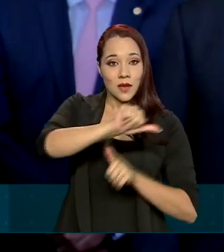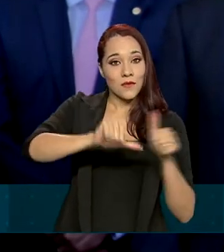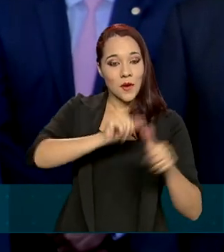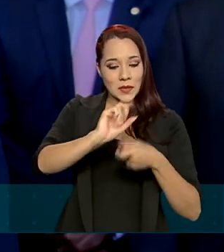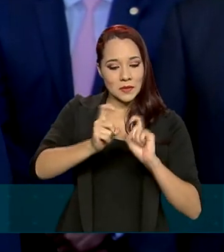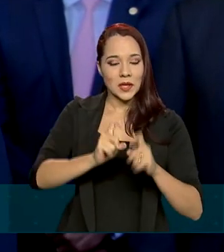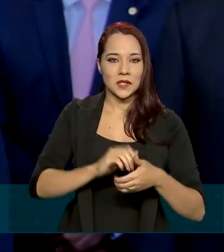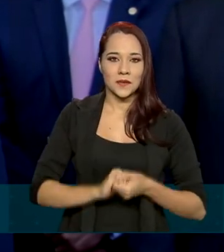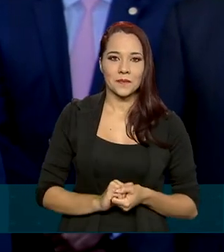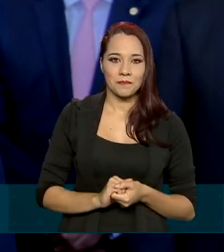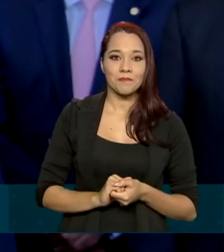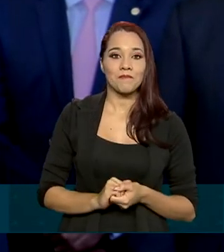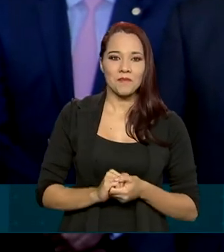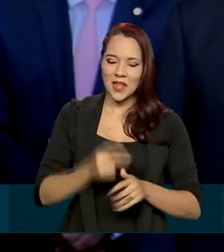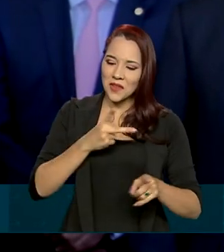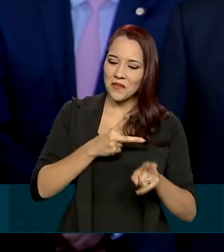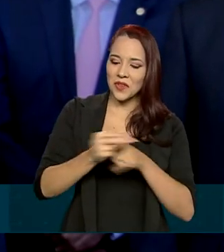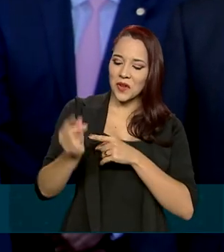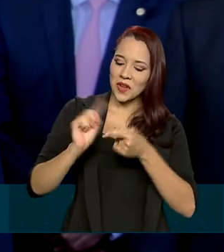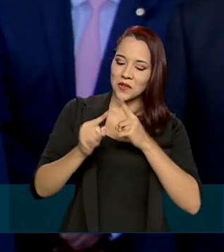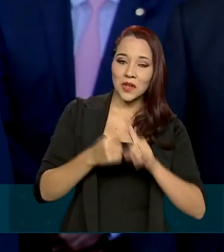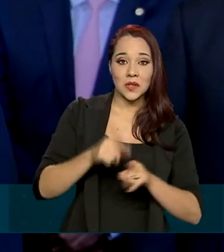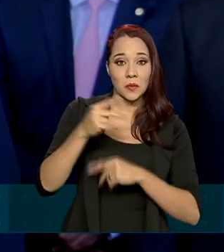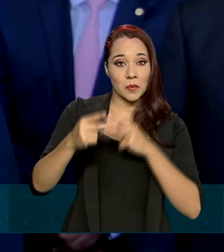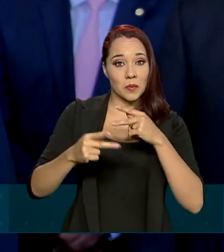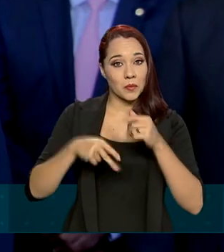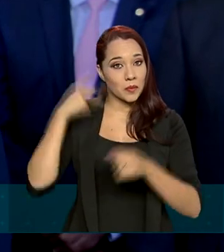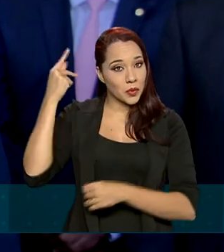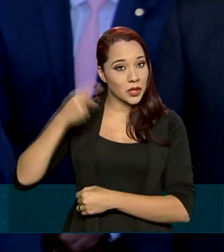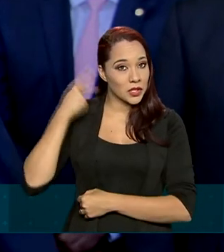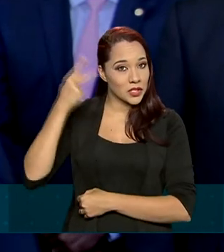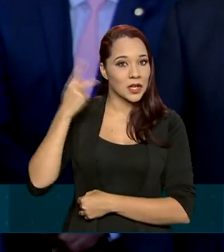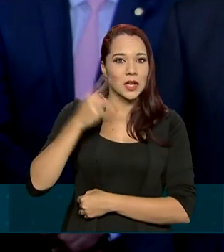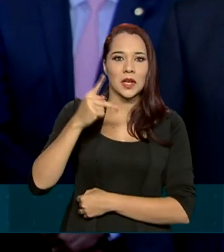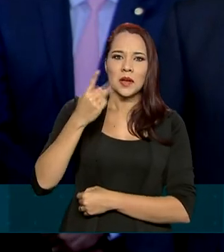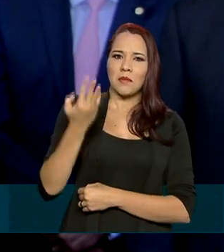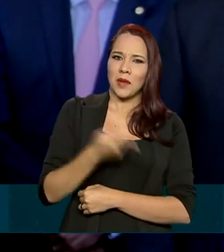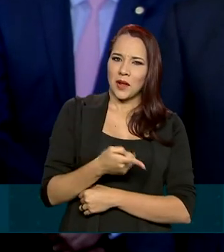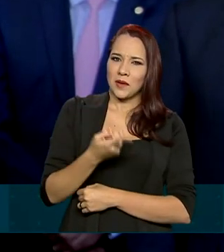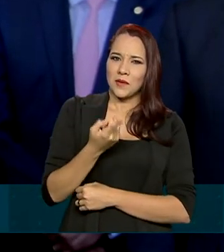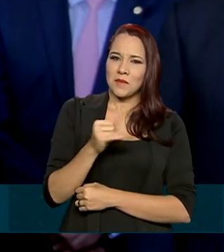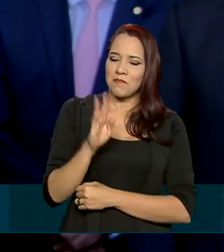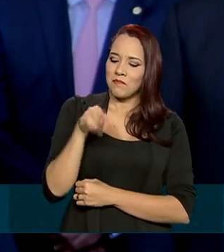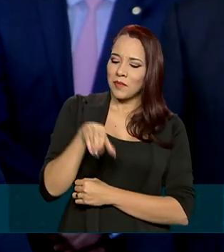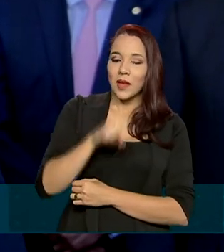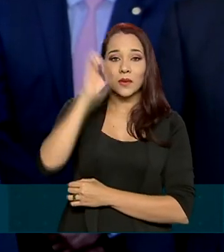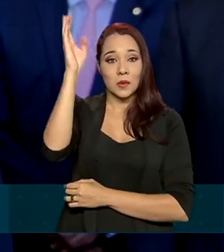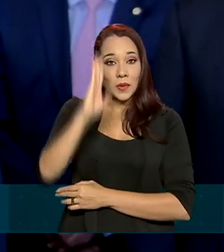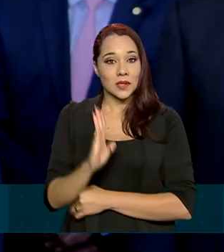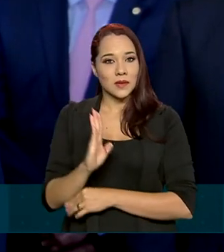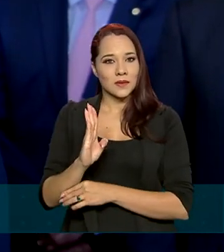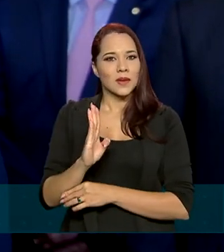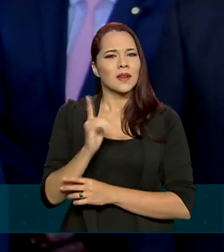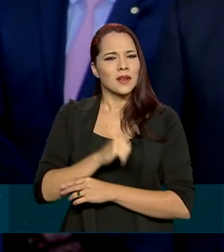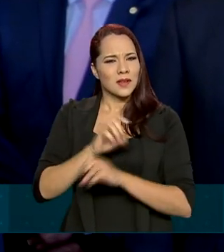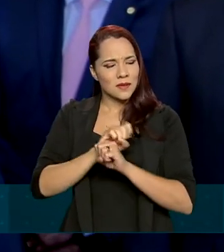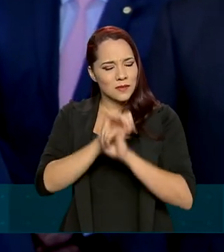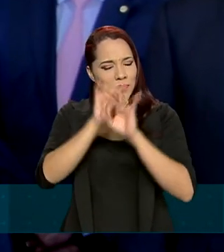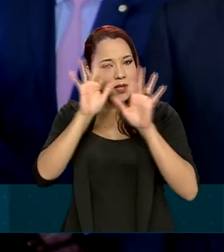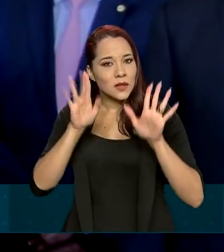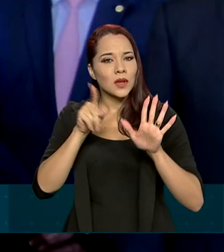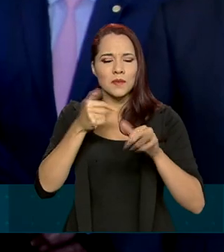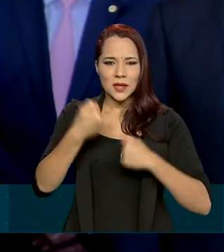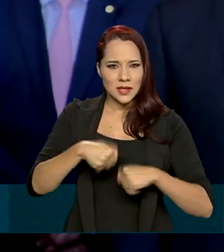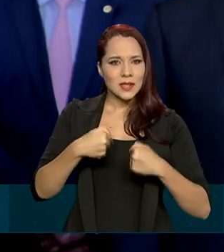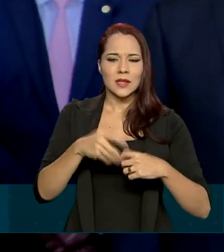vitória da articulação política pelo bem do Brasil, num movimento muito claro de que é preciso dar assistência